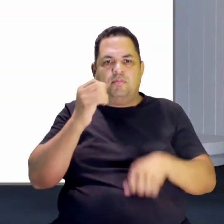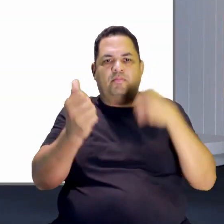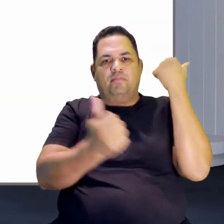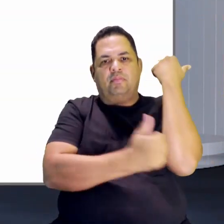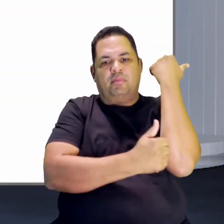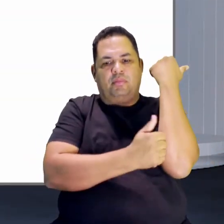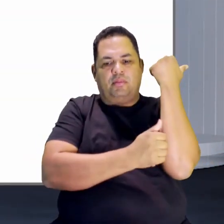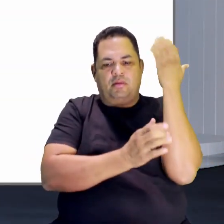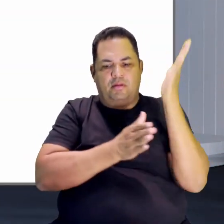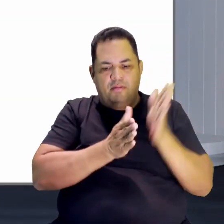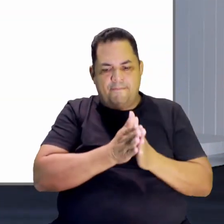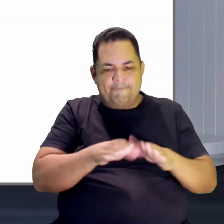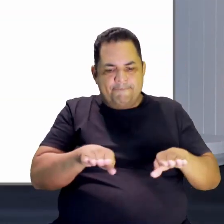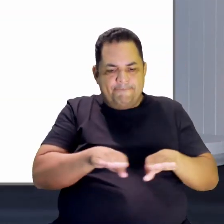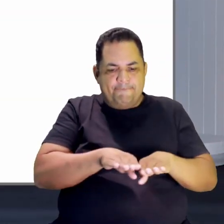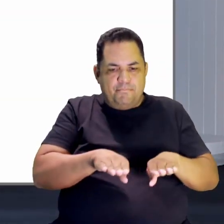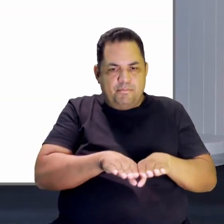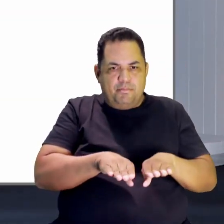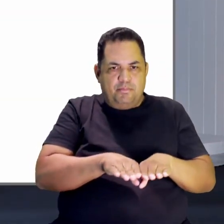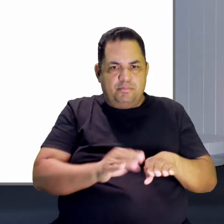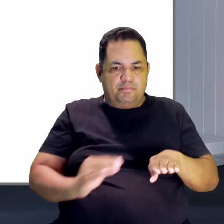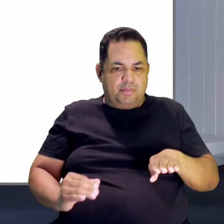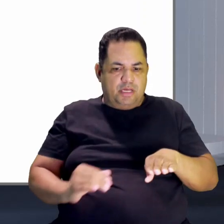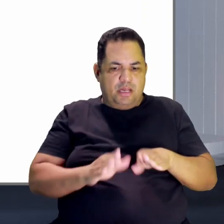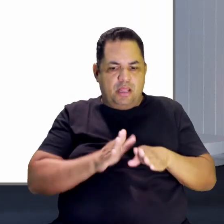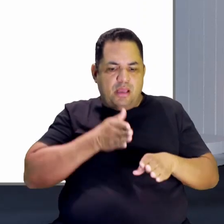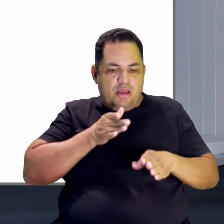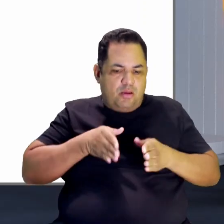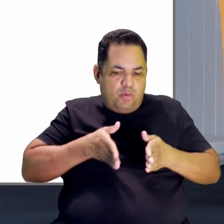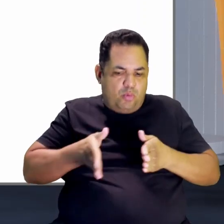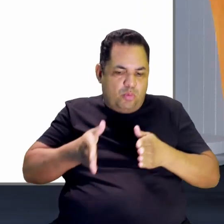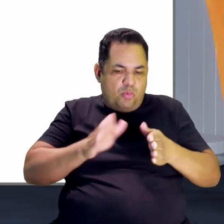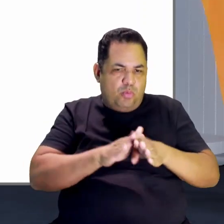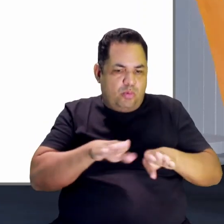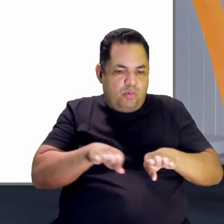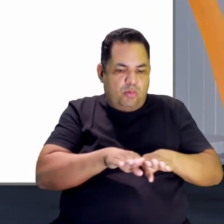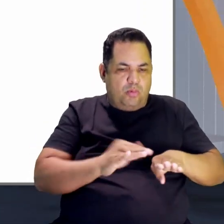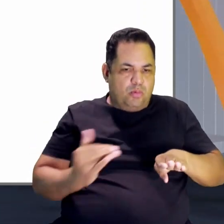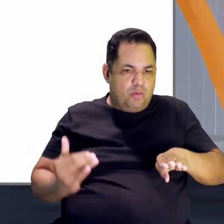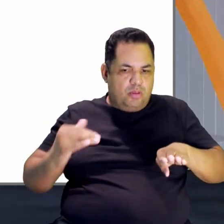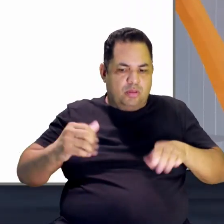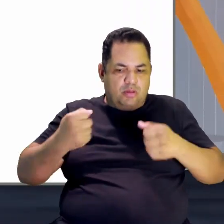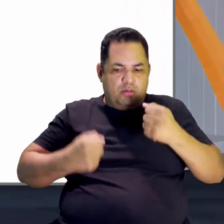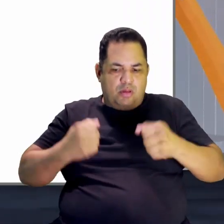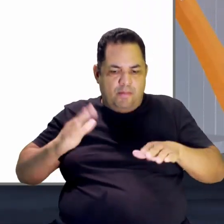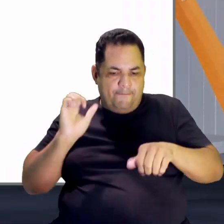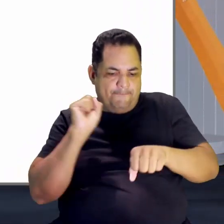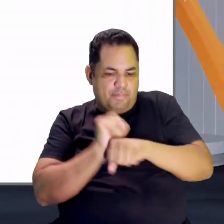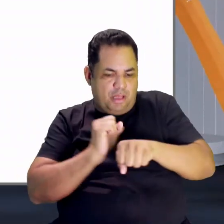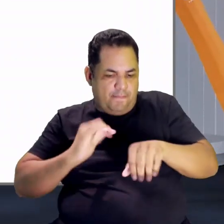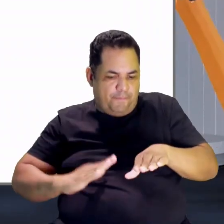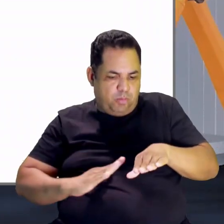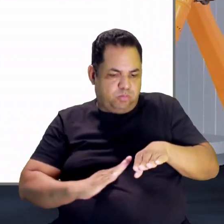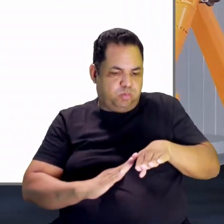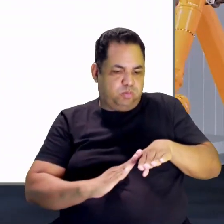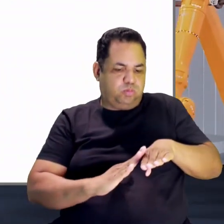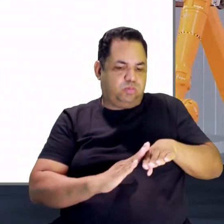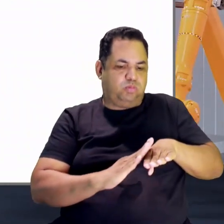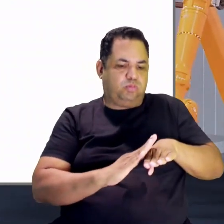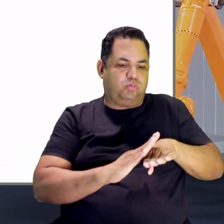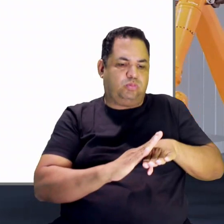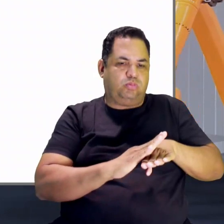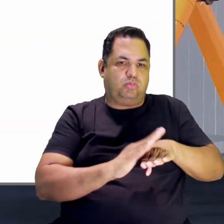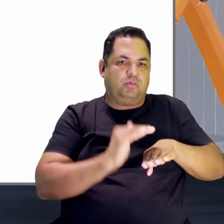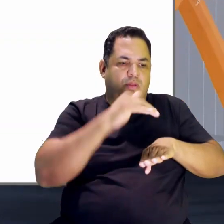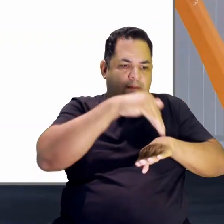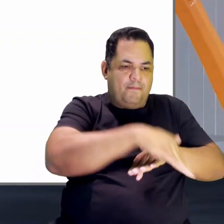na beira do rio, para poder subir. É praticamente um plano inclinado. O carro chega, sobe ali aquele pedacinho de tábua